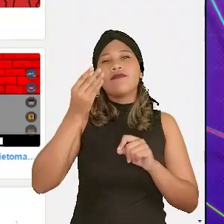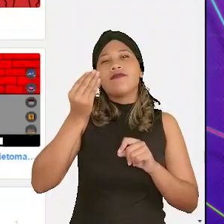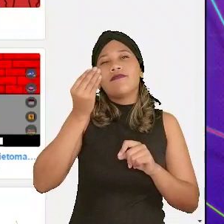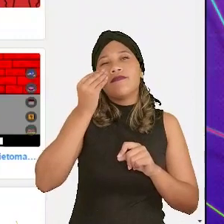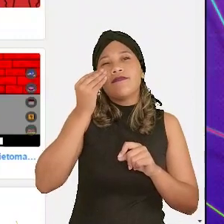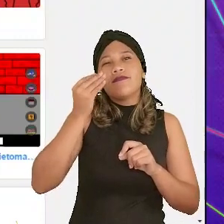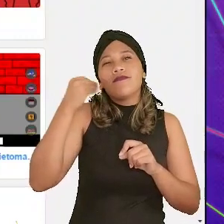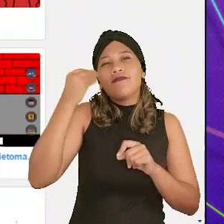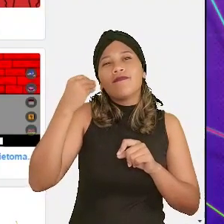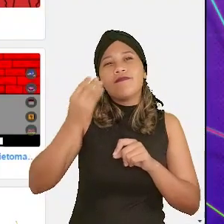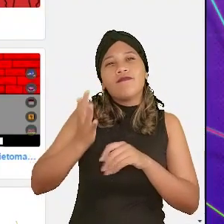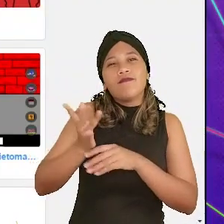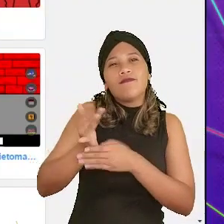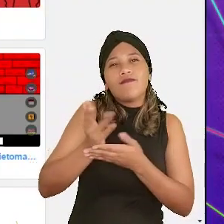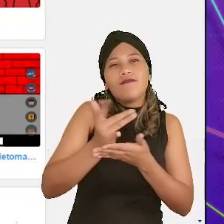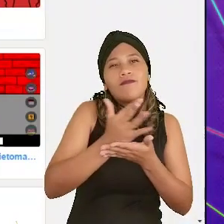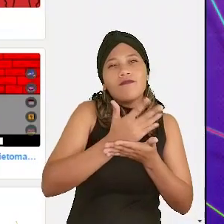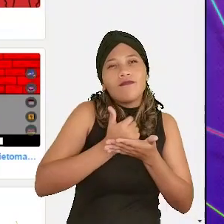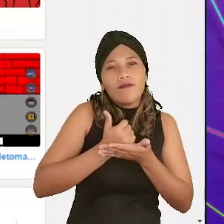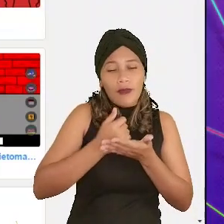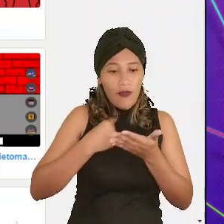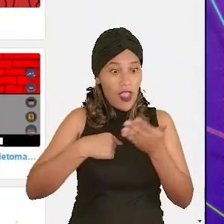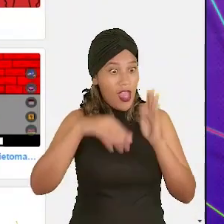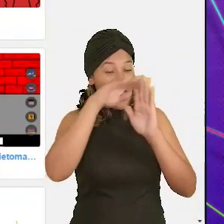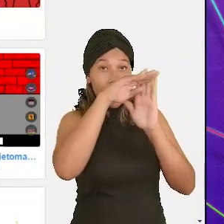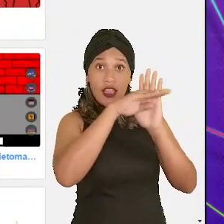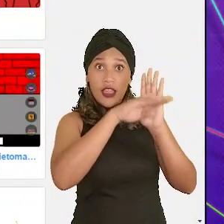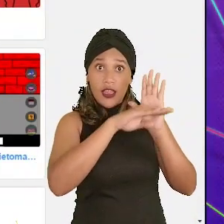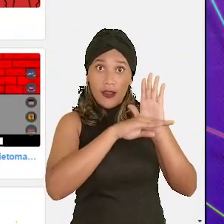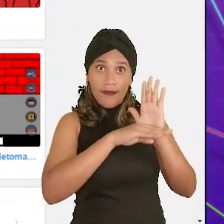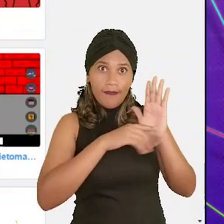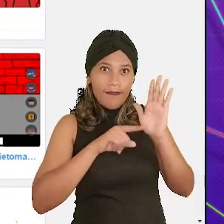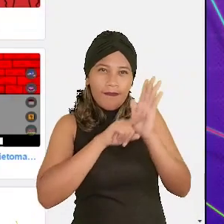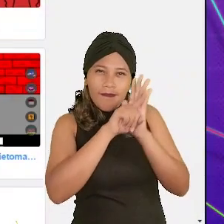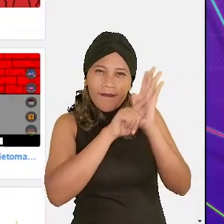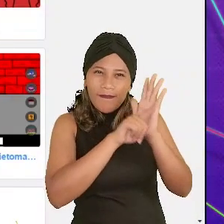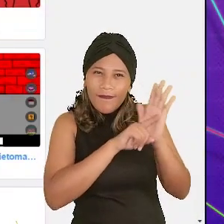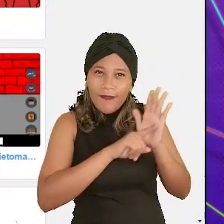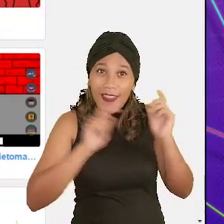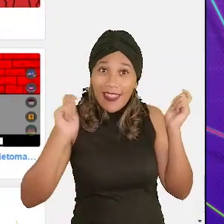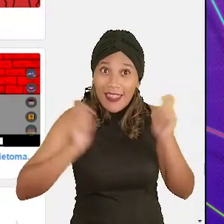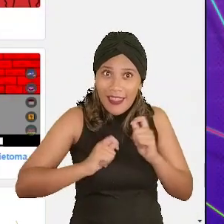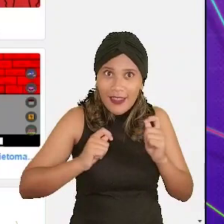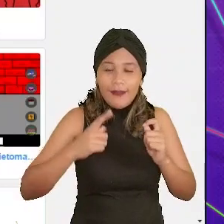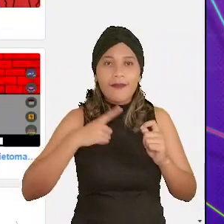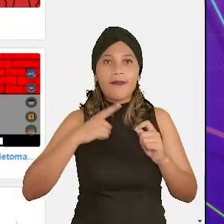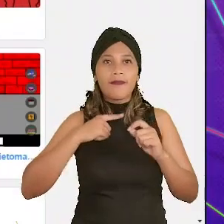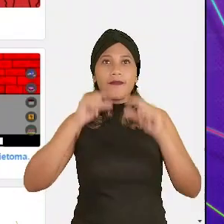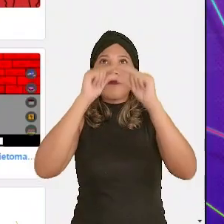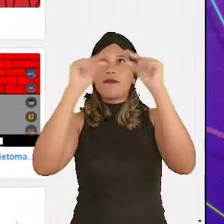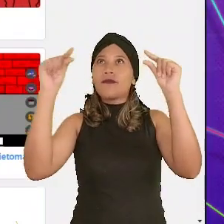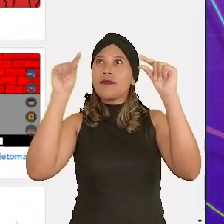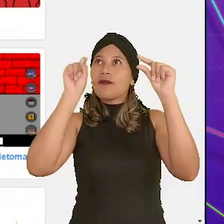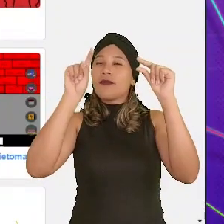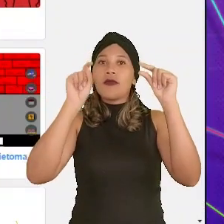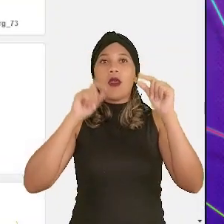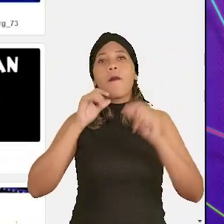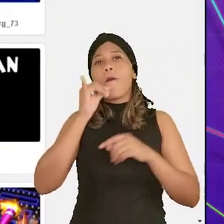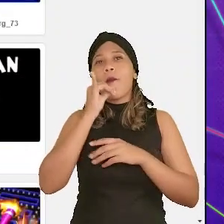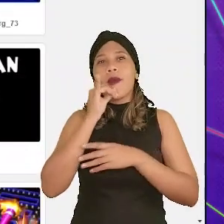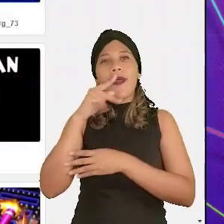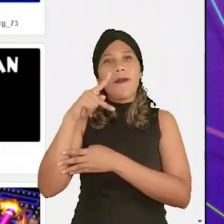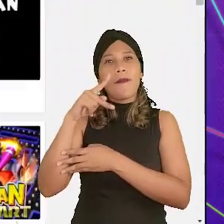Explorar. Quando a gente clica nele e a gente vê uma lista de jogos que alguém colocou na plataforma, se a gente pesquisar na barra de pesquisa